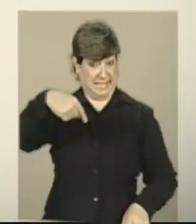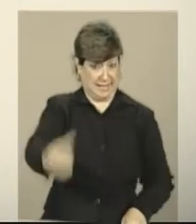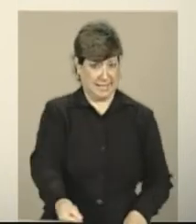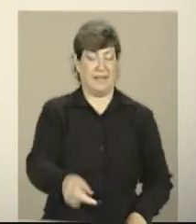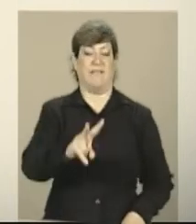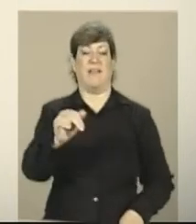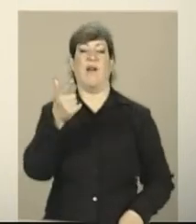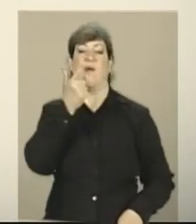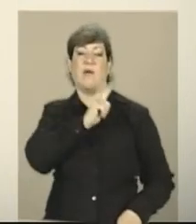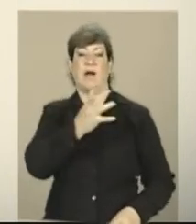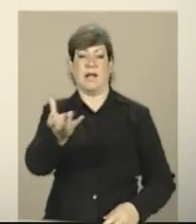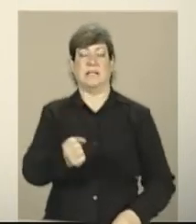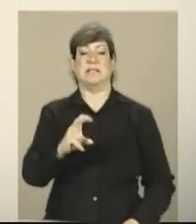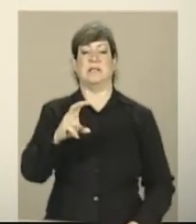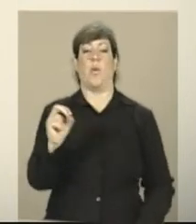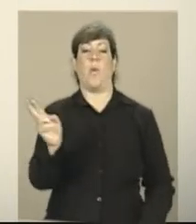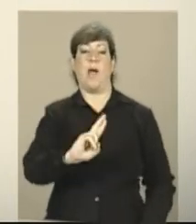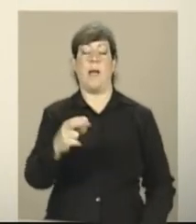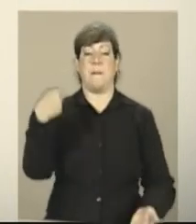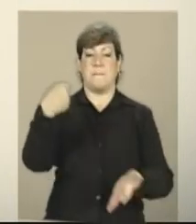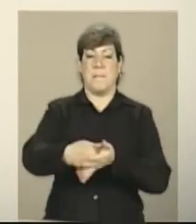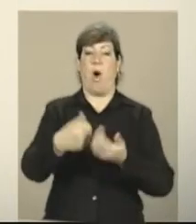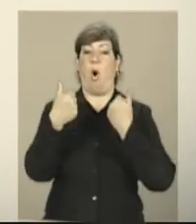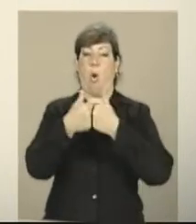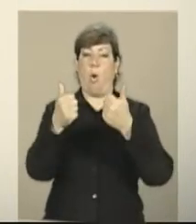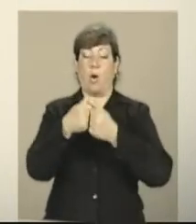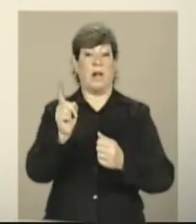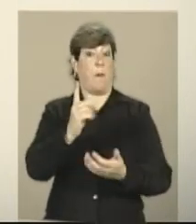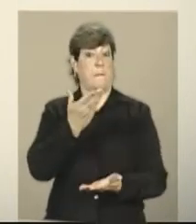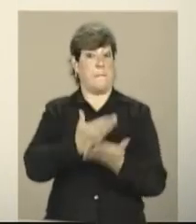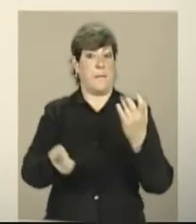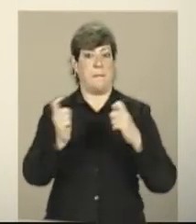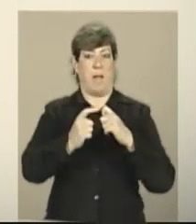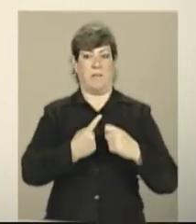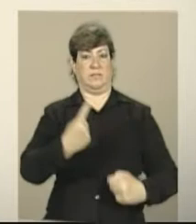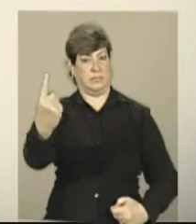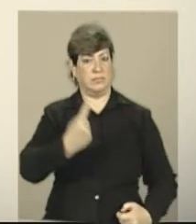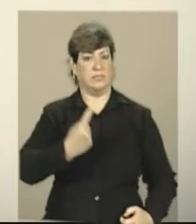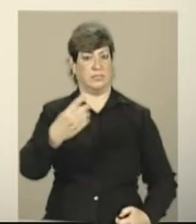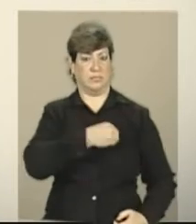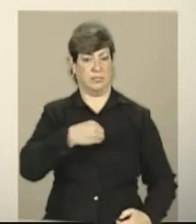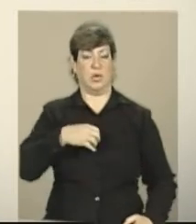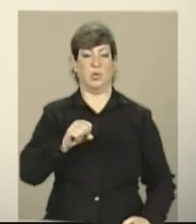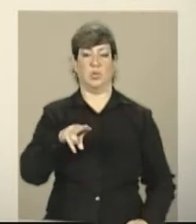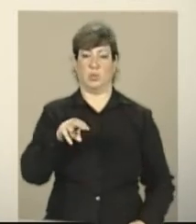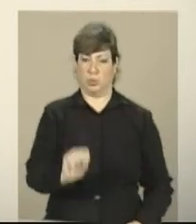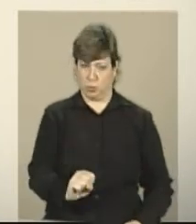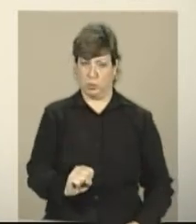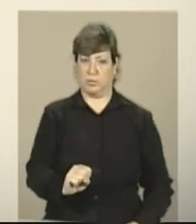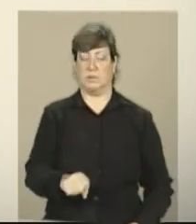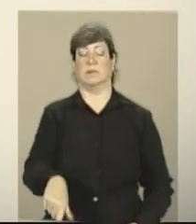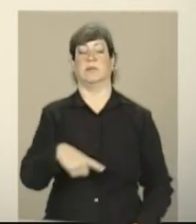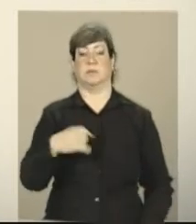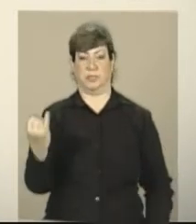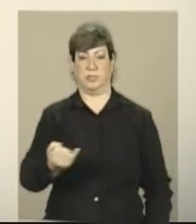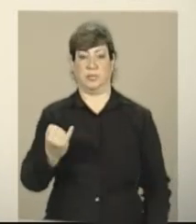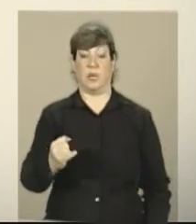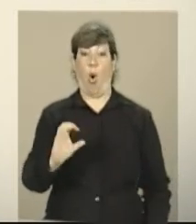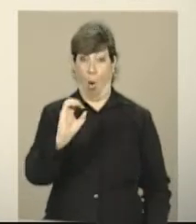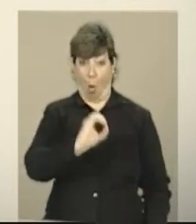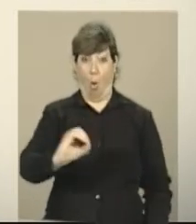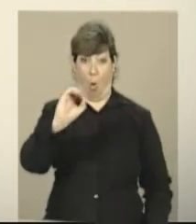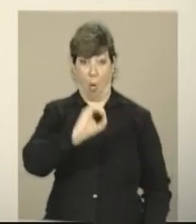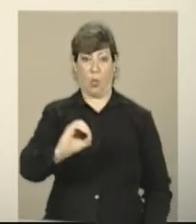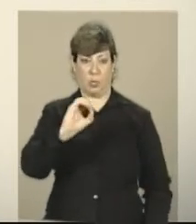50 para pagar a passagem de ônibus e não perder as consultas do pré-natal no SUS o sistema único de saúde em